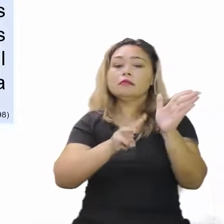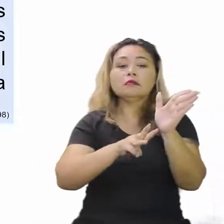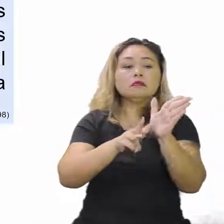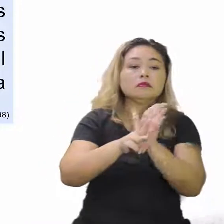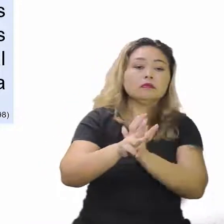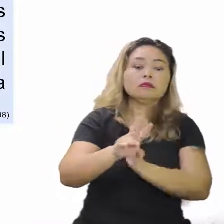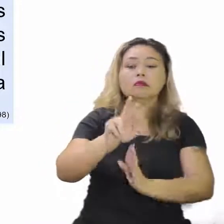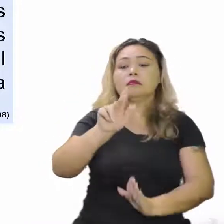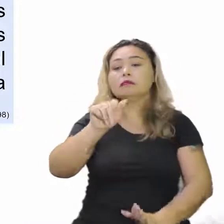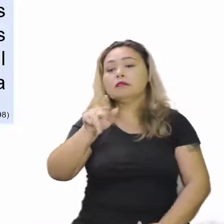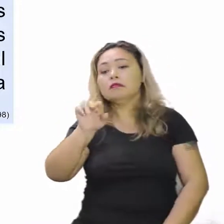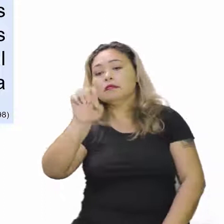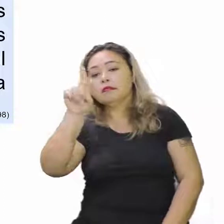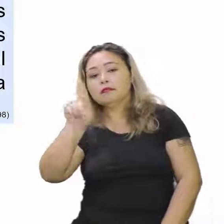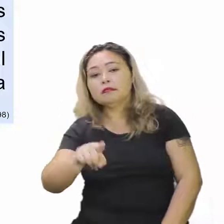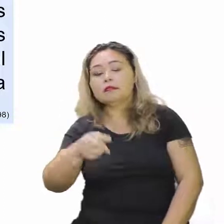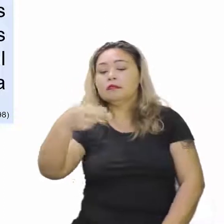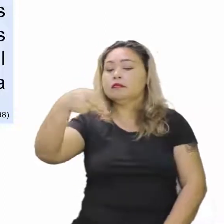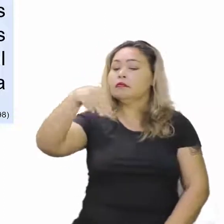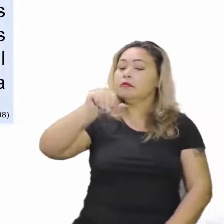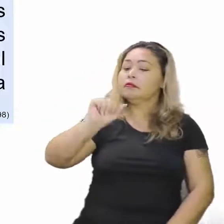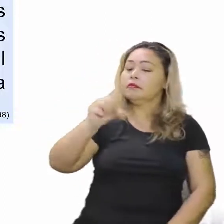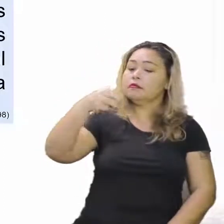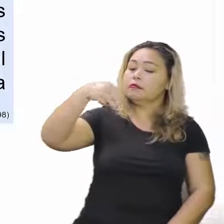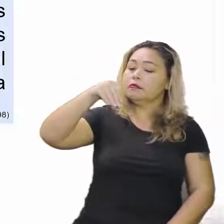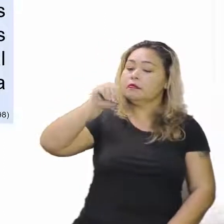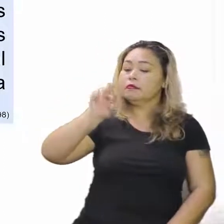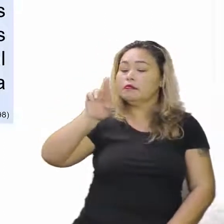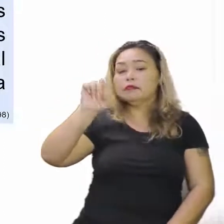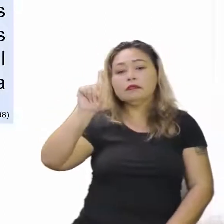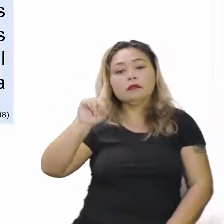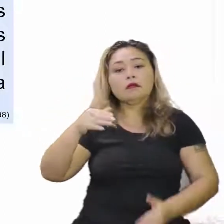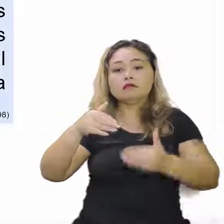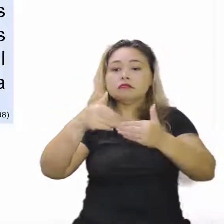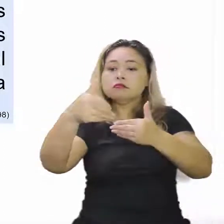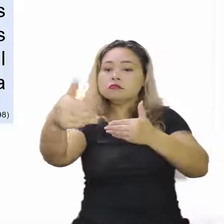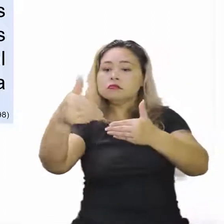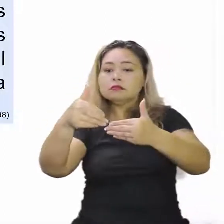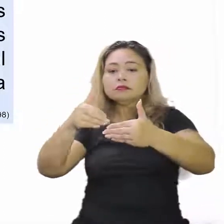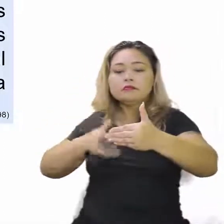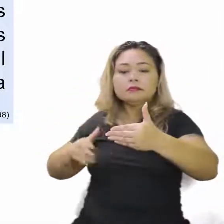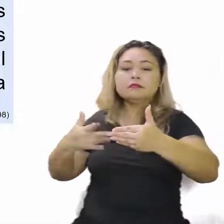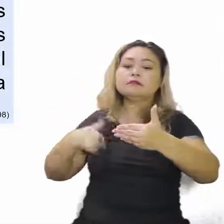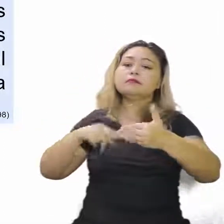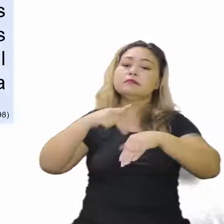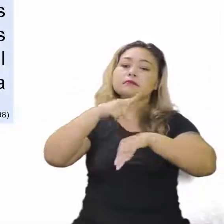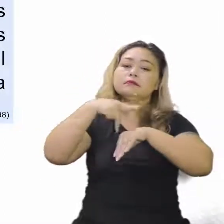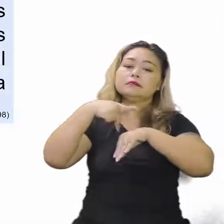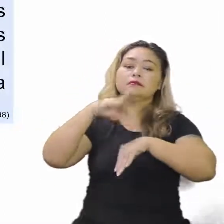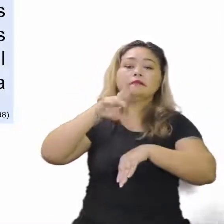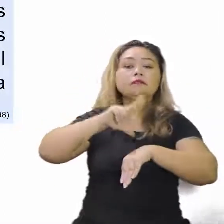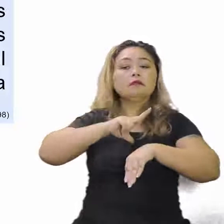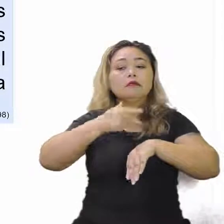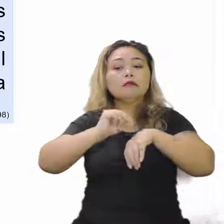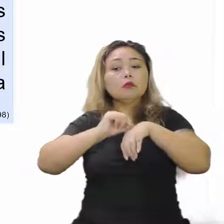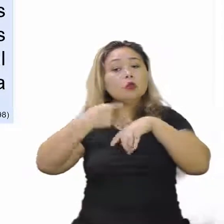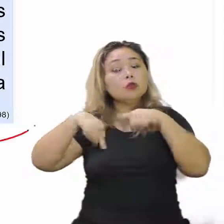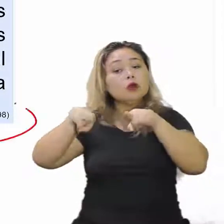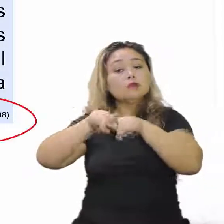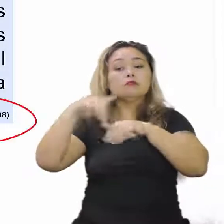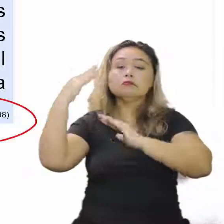Mamoré, que houve a redefinição dos limites entre Portugal e Espanha. Beleza? Quem falou isso?